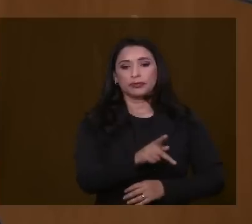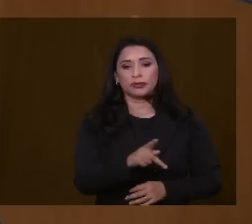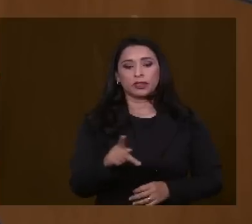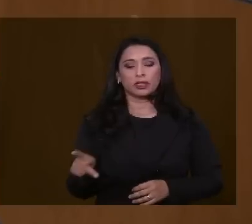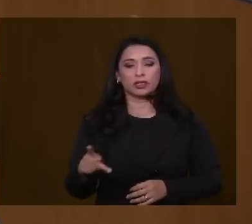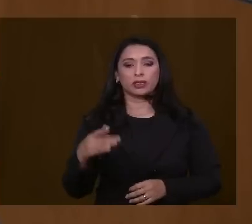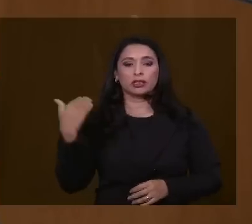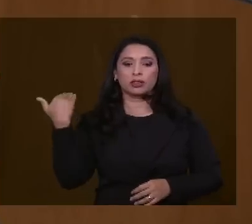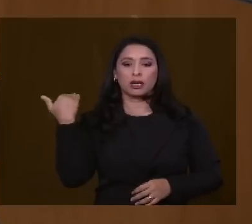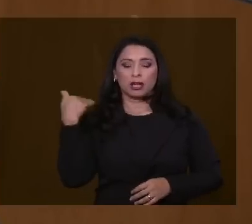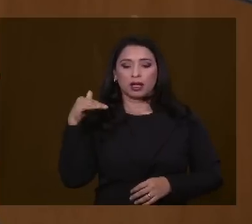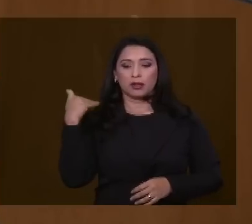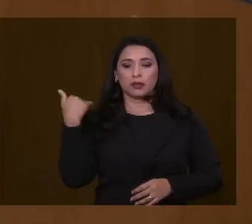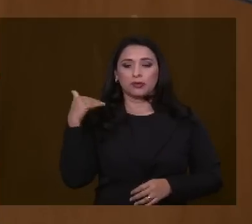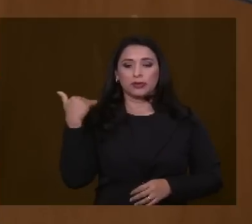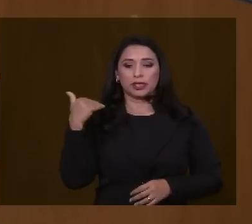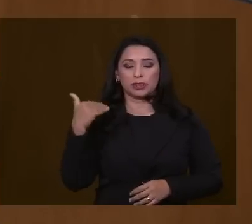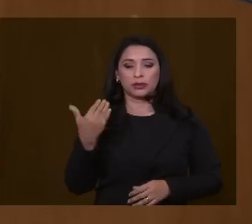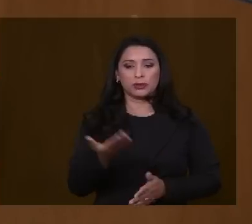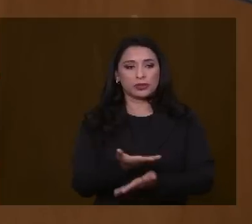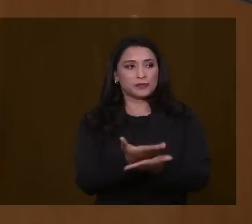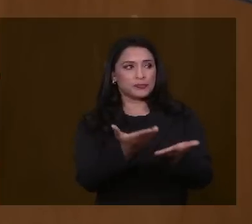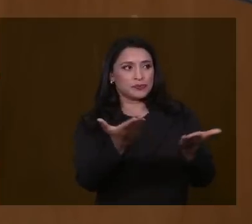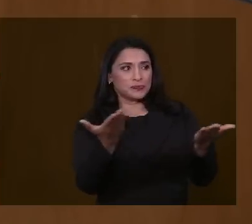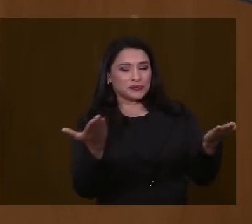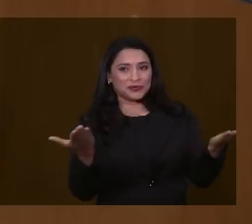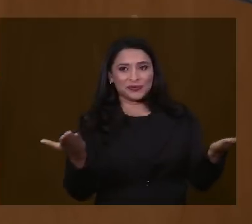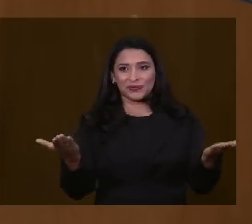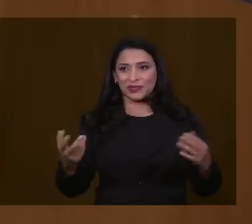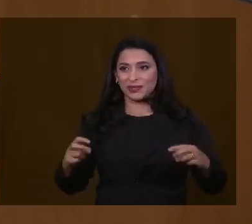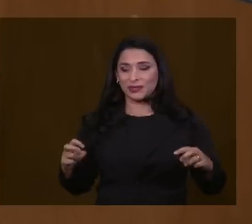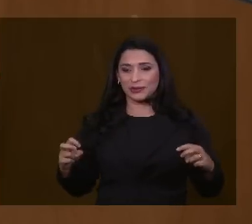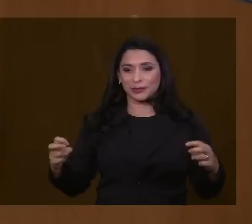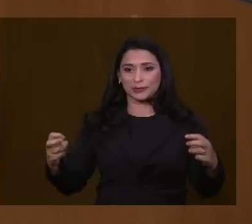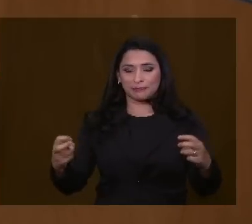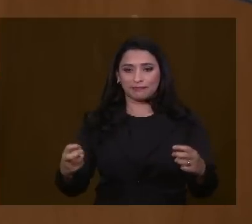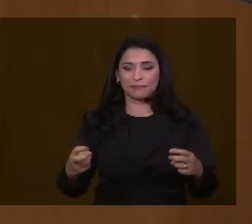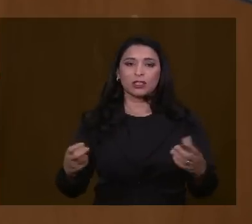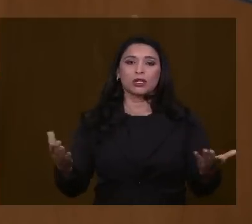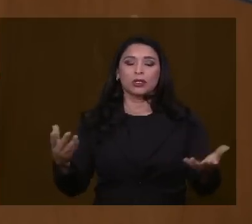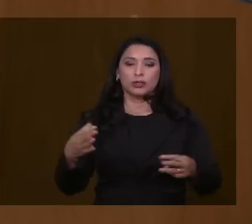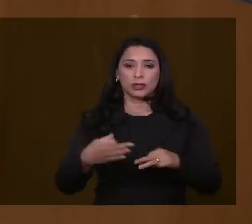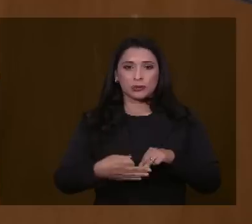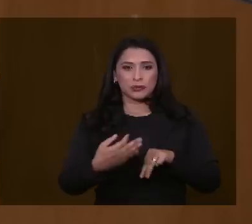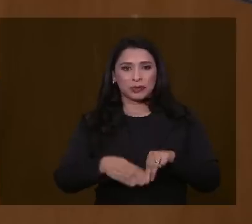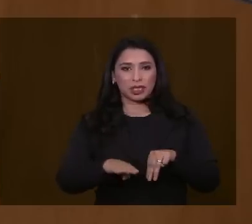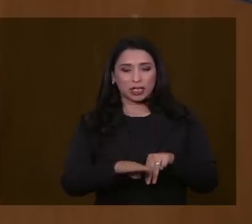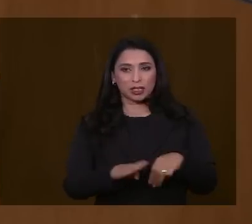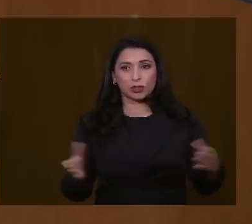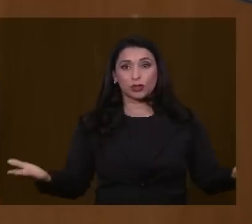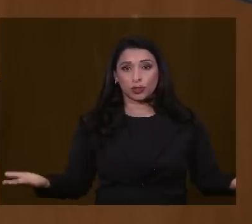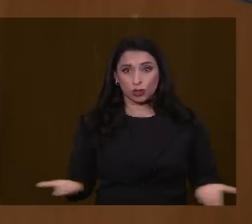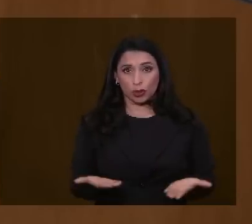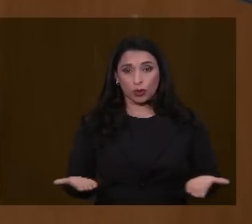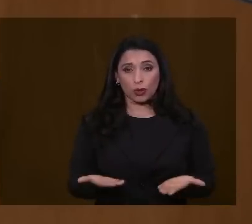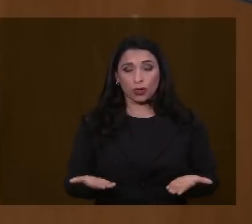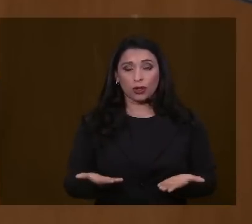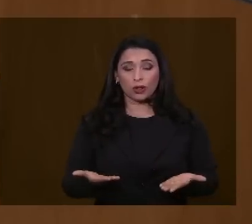Carmen Lúcia, caros ministros de hoje e de